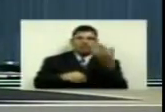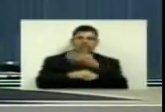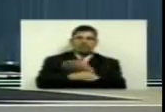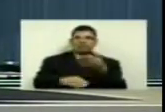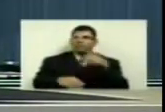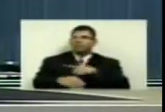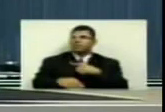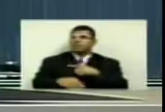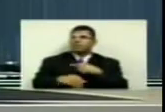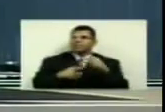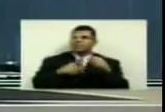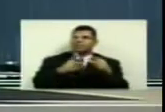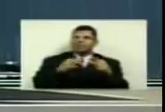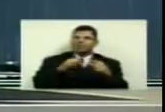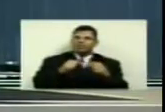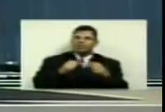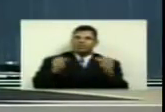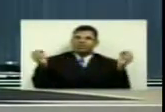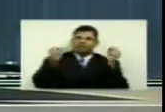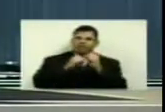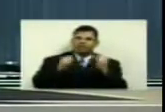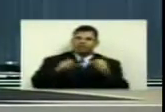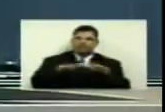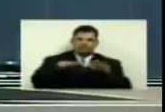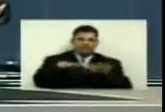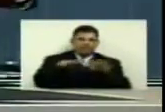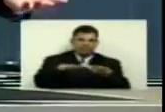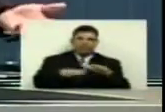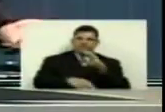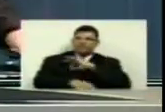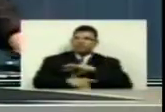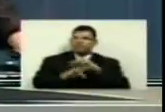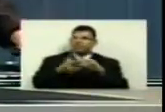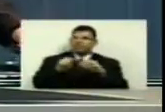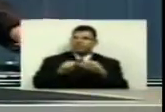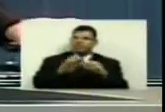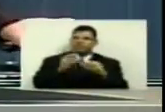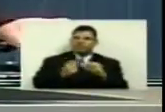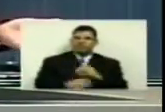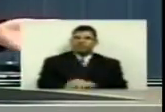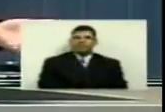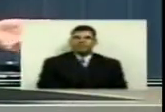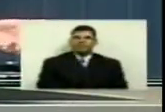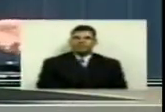sobrando dinheiro para quadra, piscina, academia, estacionamento, sala VIP e tudo mais.